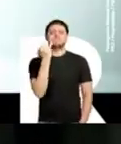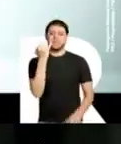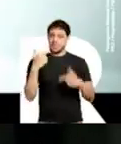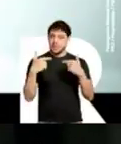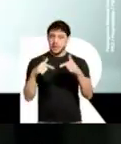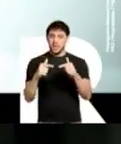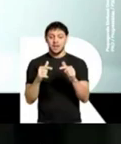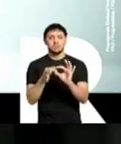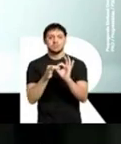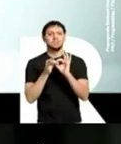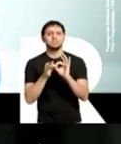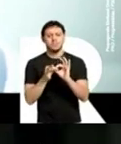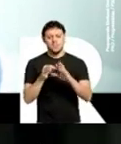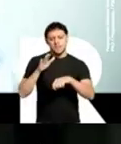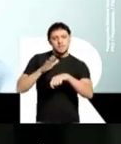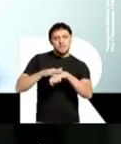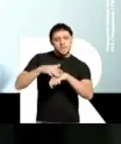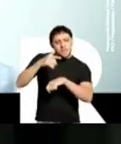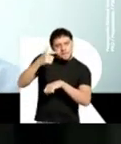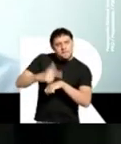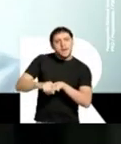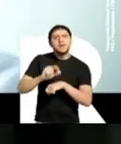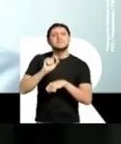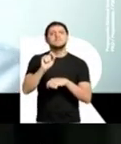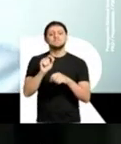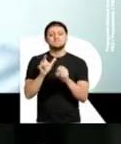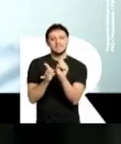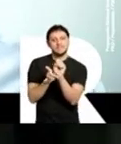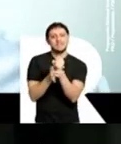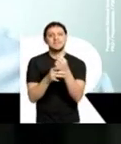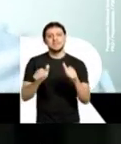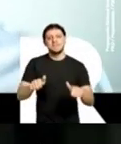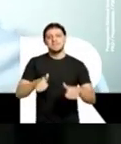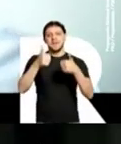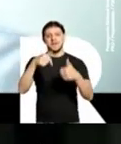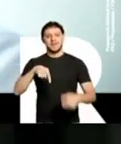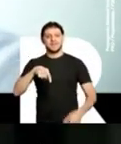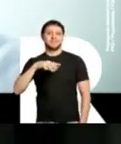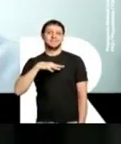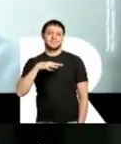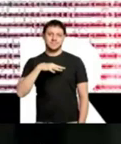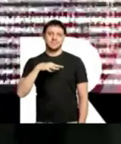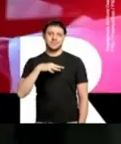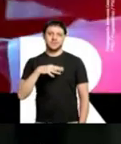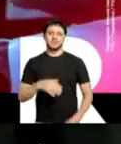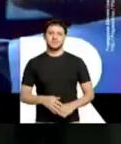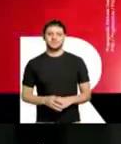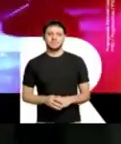fundamental. O nosso trabalho conjunto fortalece ainda mais a questão da segurança na nossa cidade.